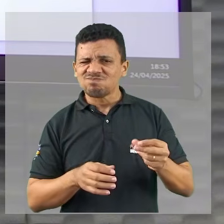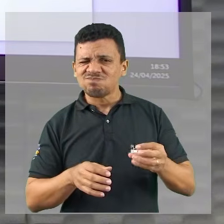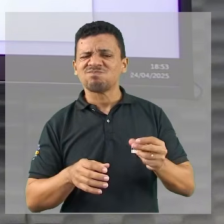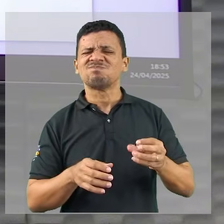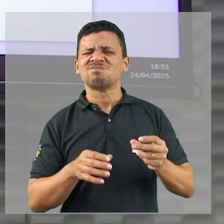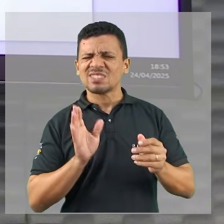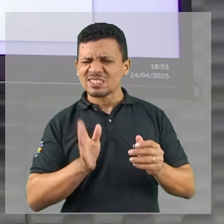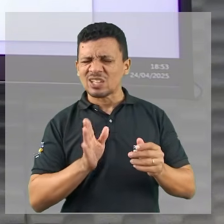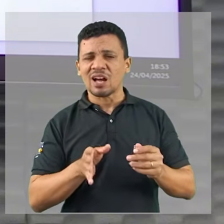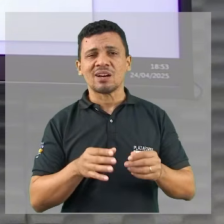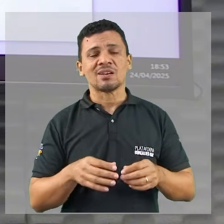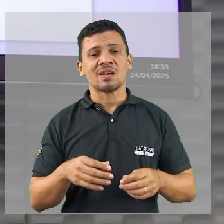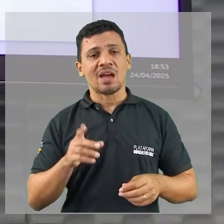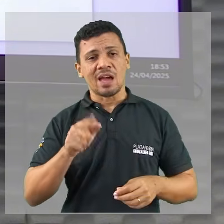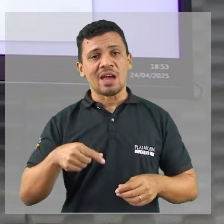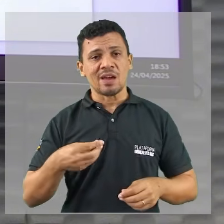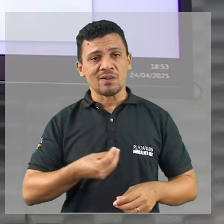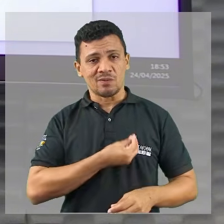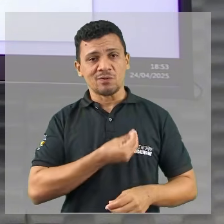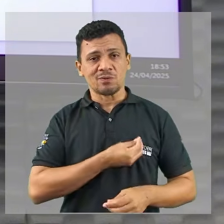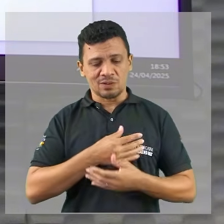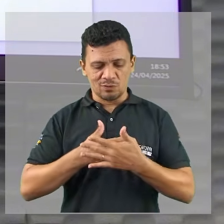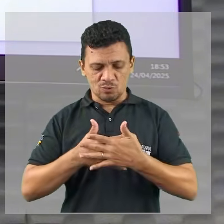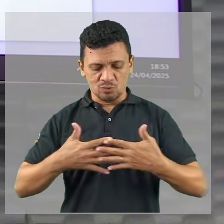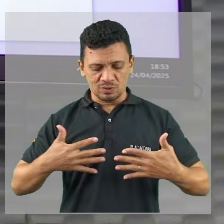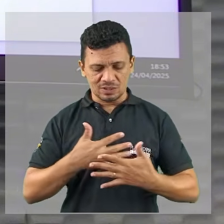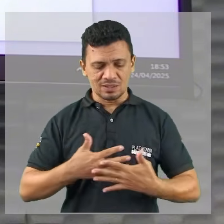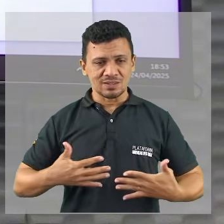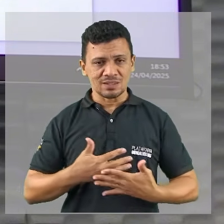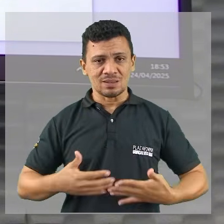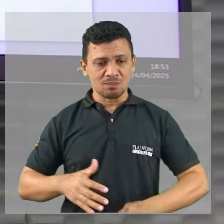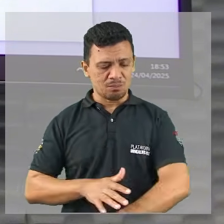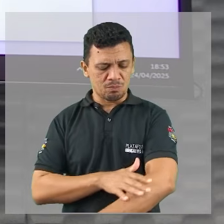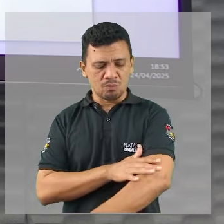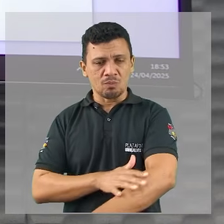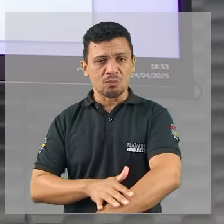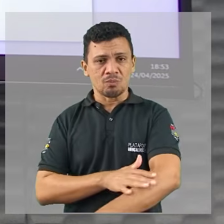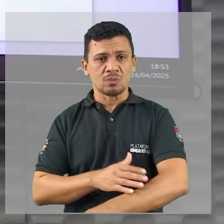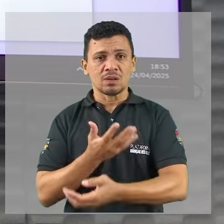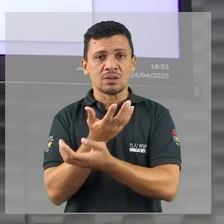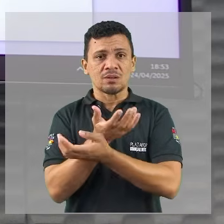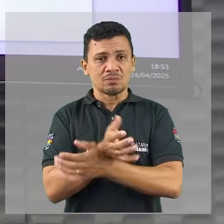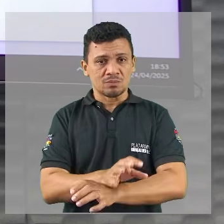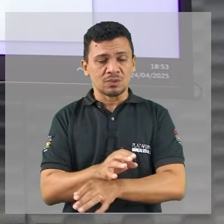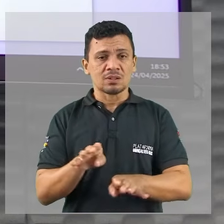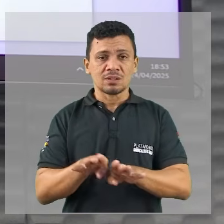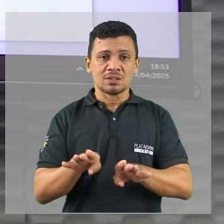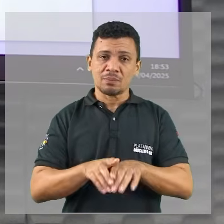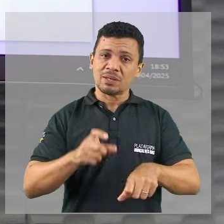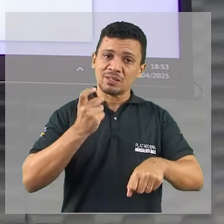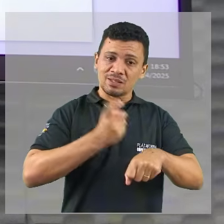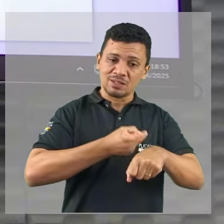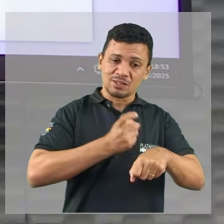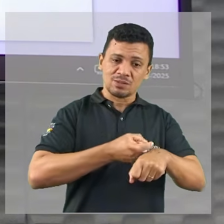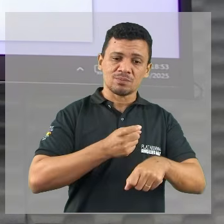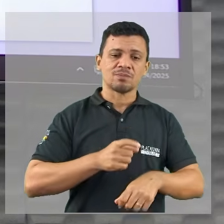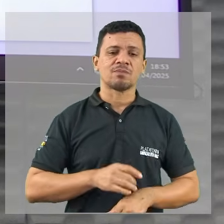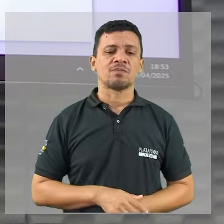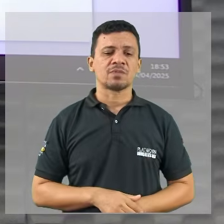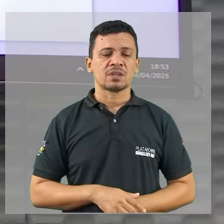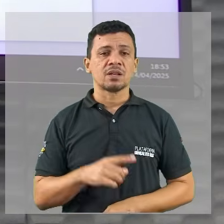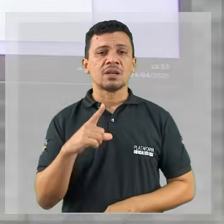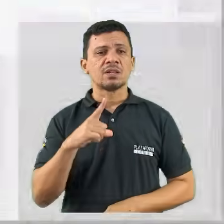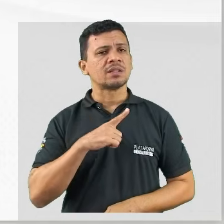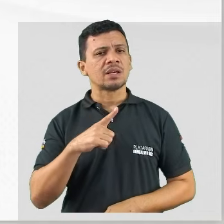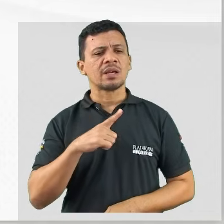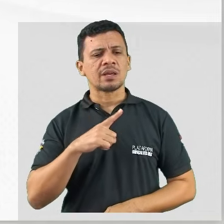Beleza? Então ele é um tecido vivo, tá? Conjuntivo e rígido, beleza? E aí ele é formado